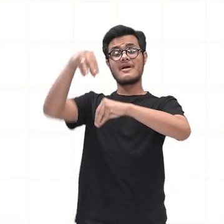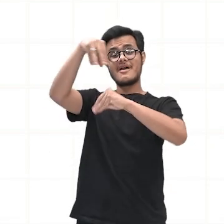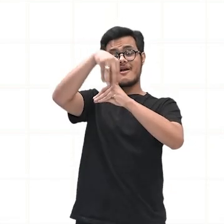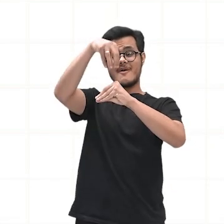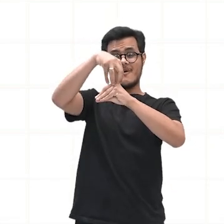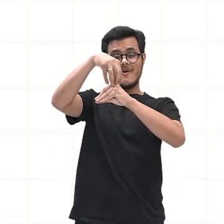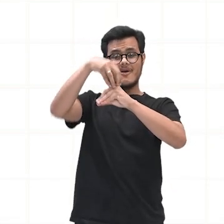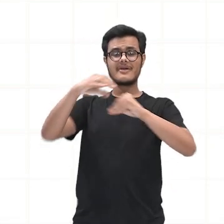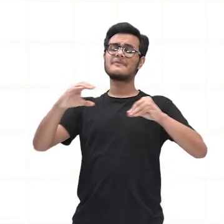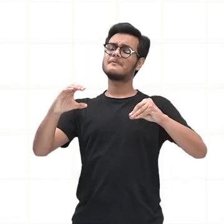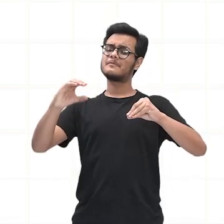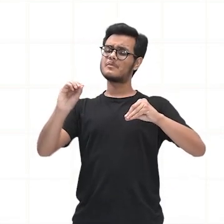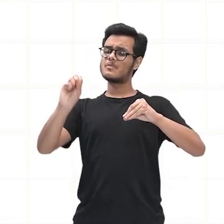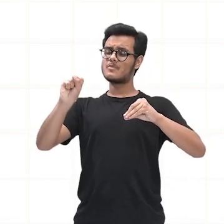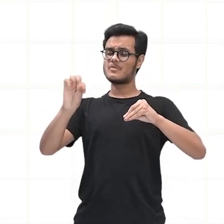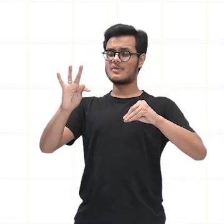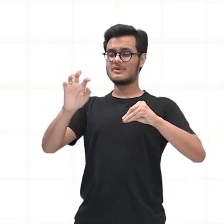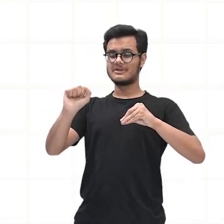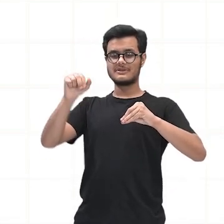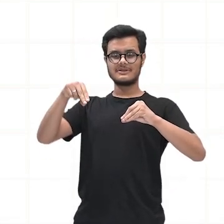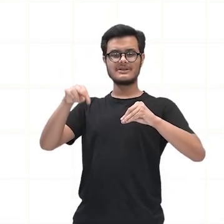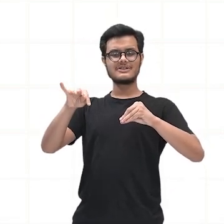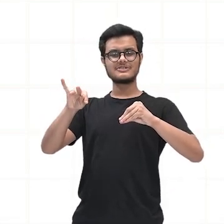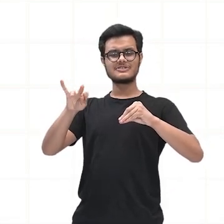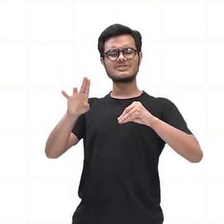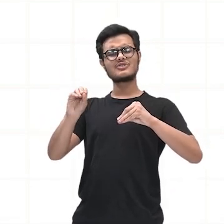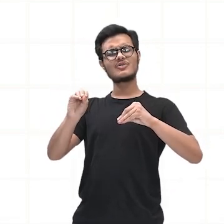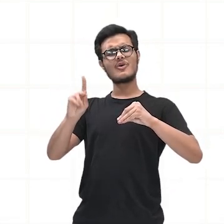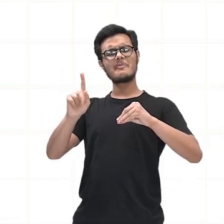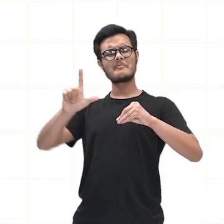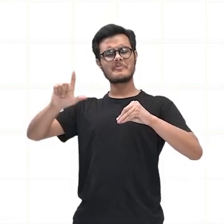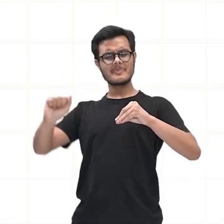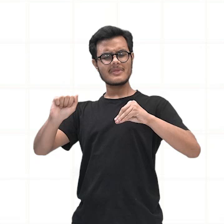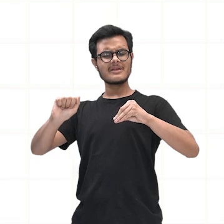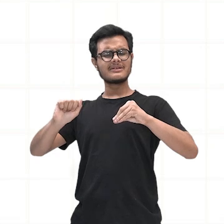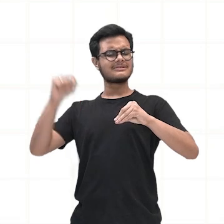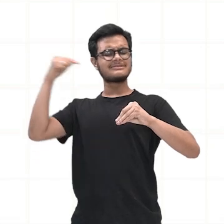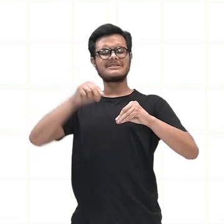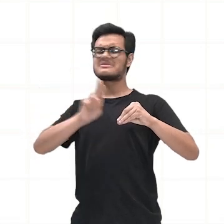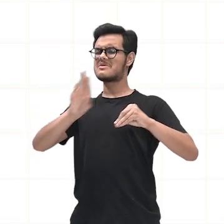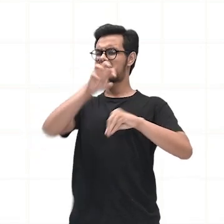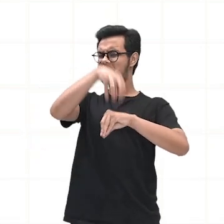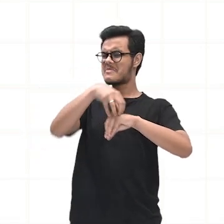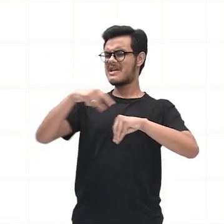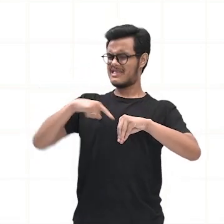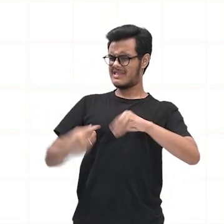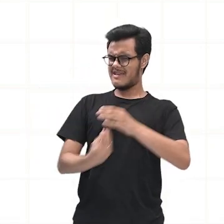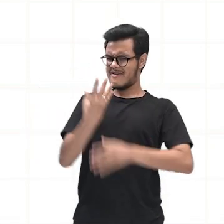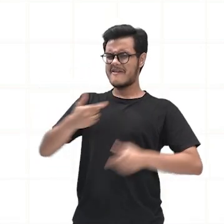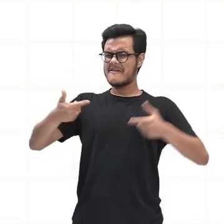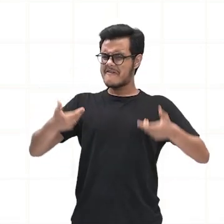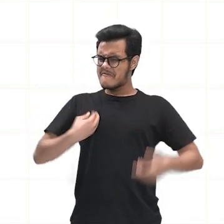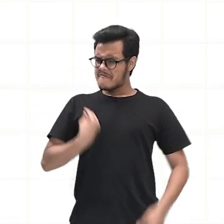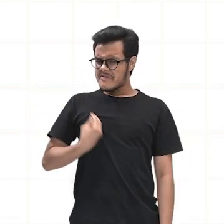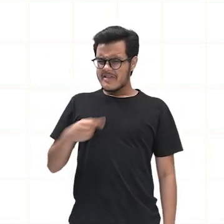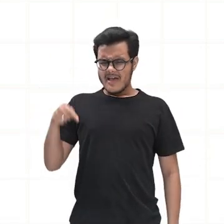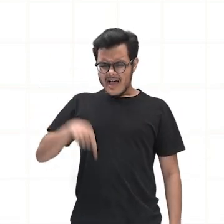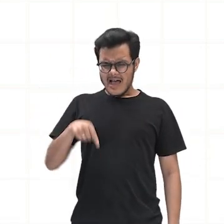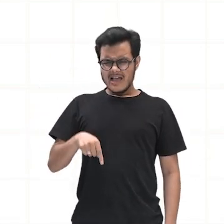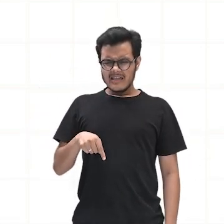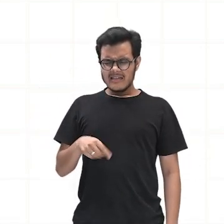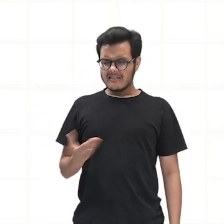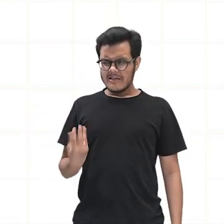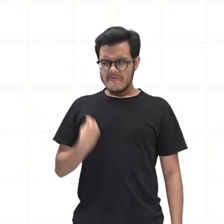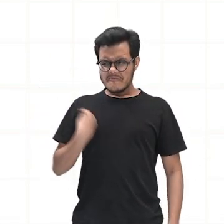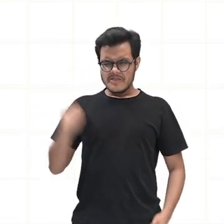Constantinopla. Professor, essa cidade ainda existe? Porque o Império Romano fala de Roma, Roma ainda existe.